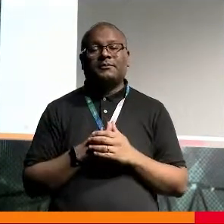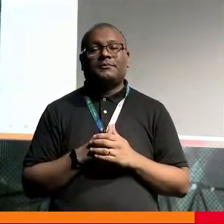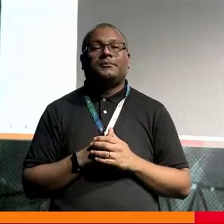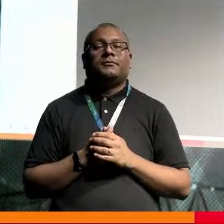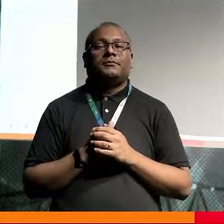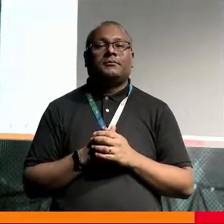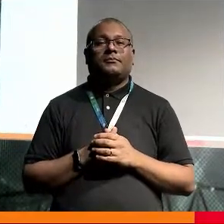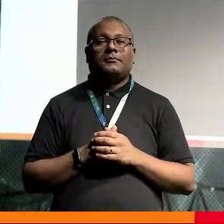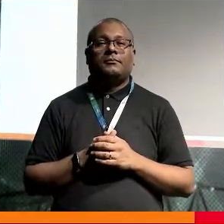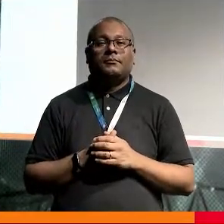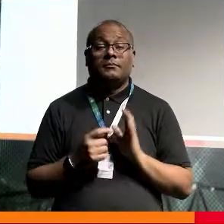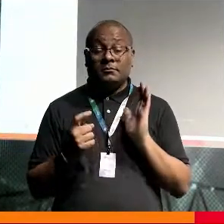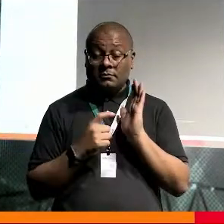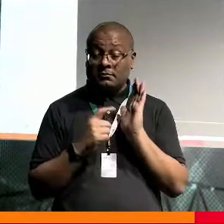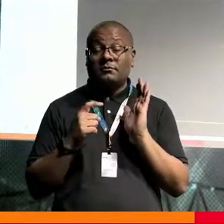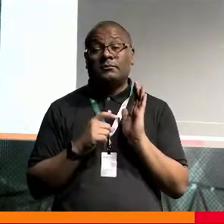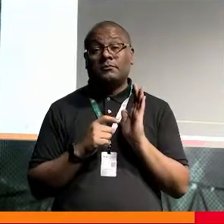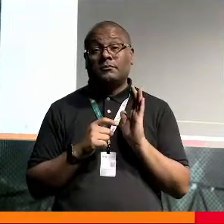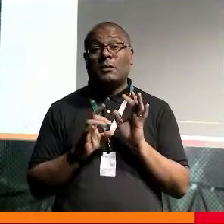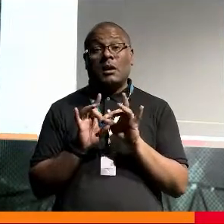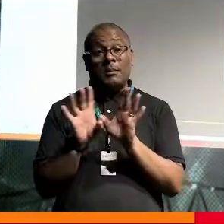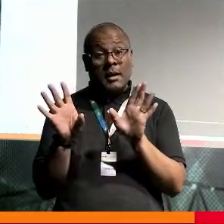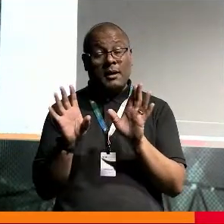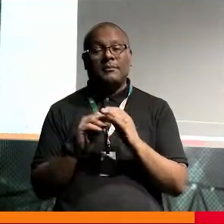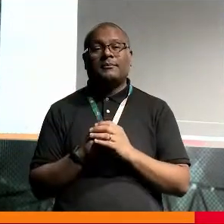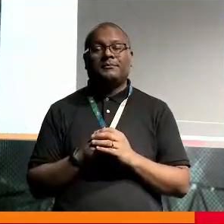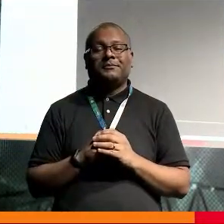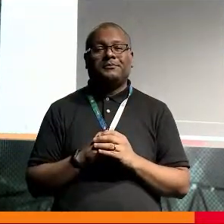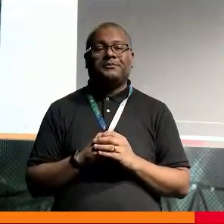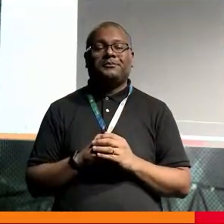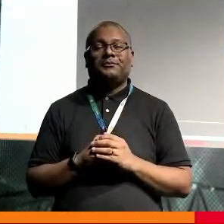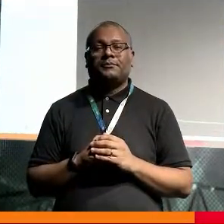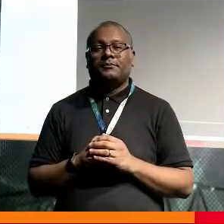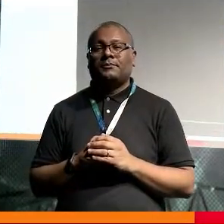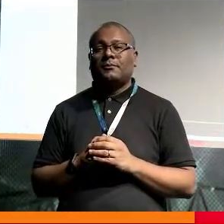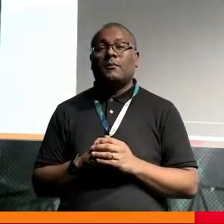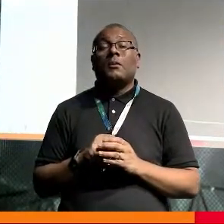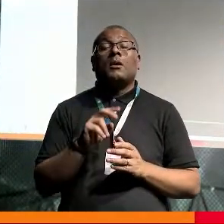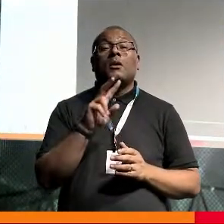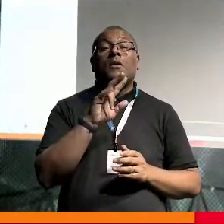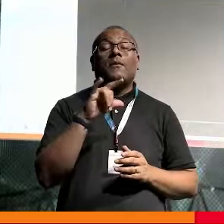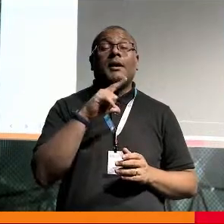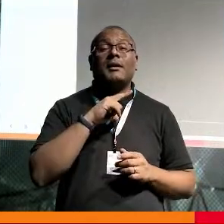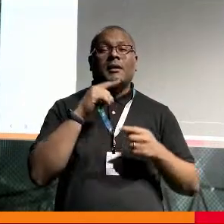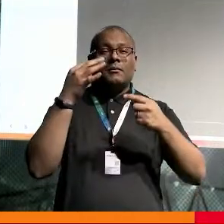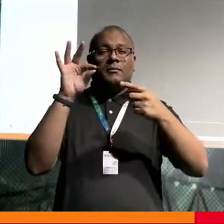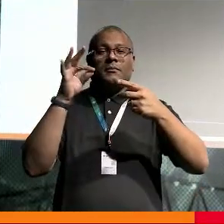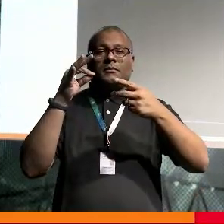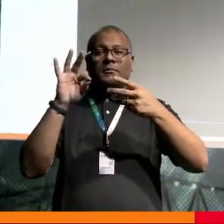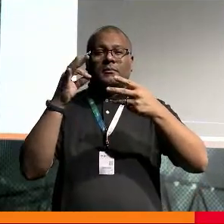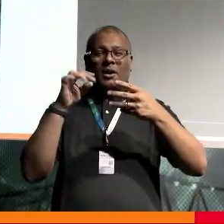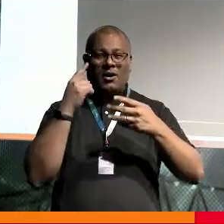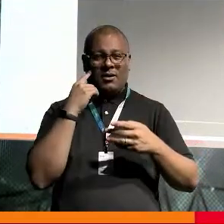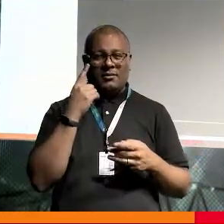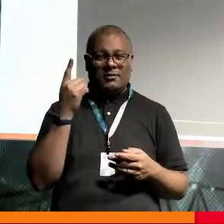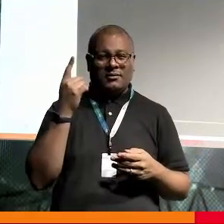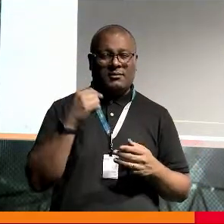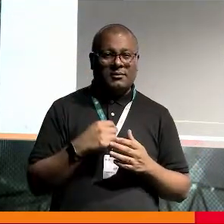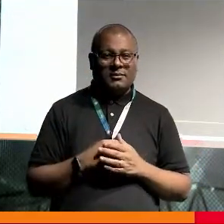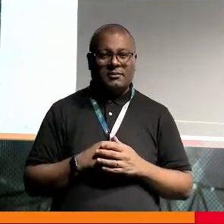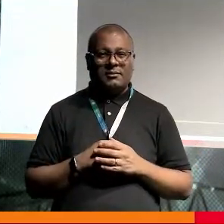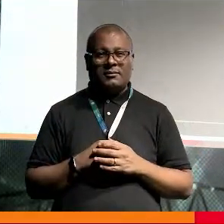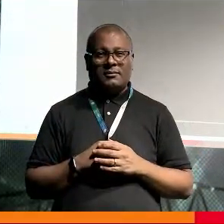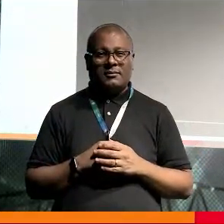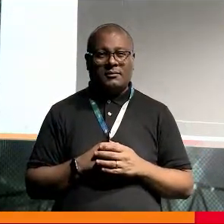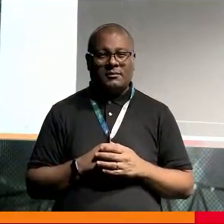Accessibility, cliquei aqui, permitir, ele vai ter esse check no meio da tela, tá vendo?